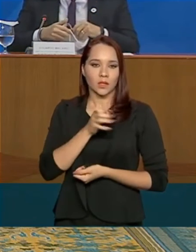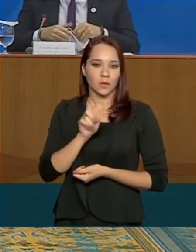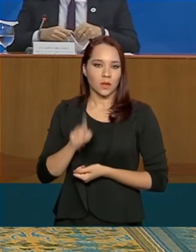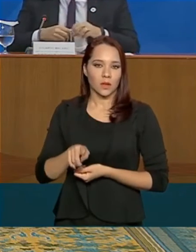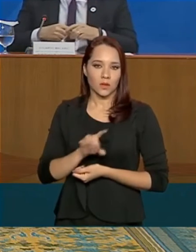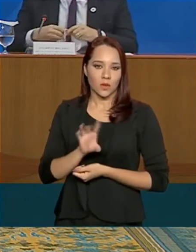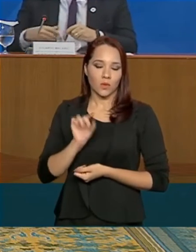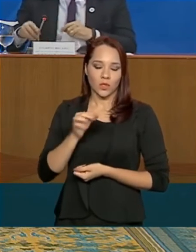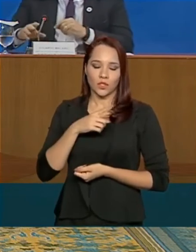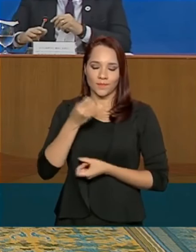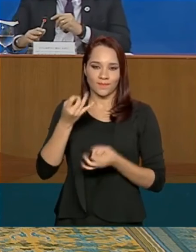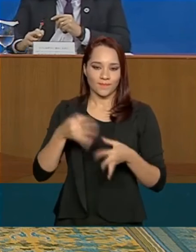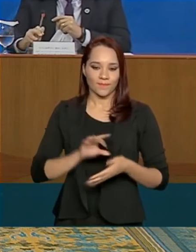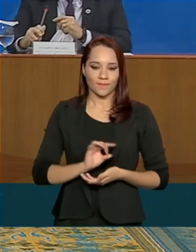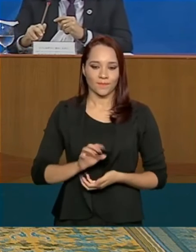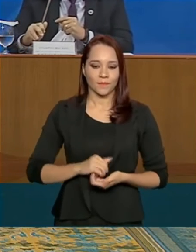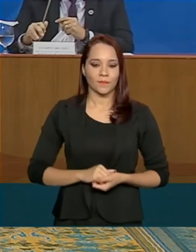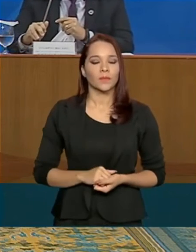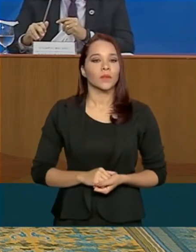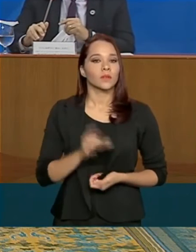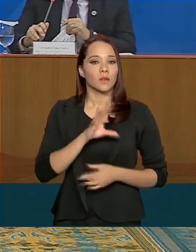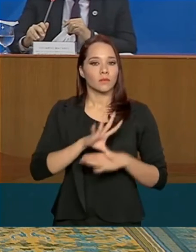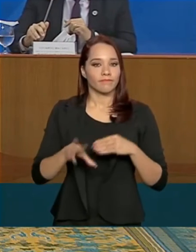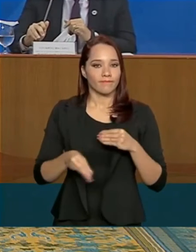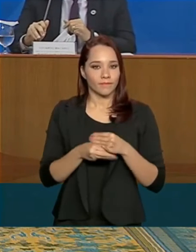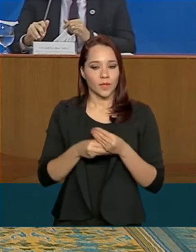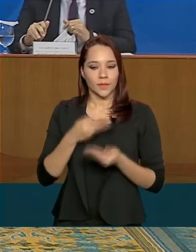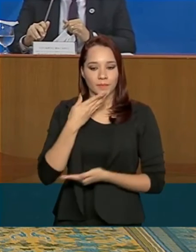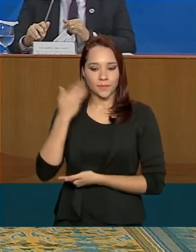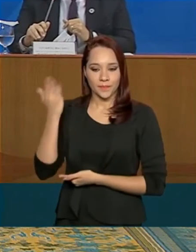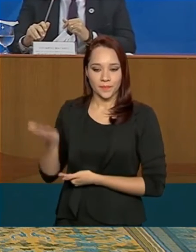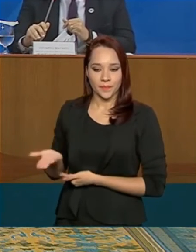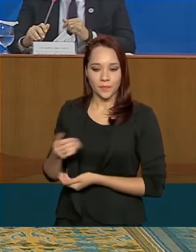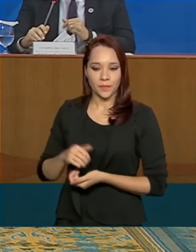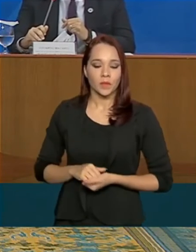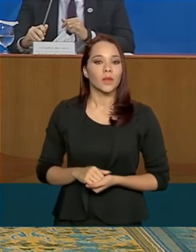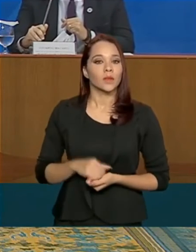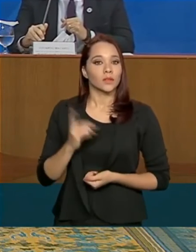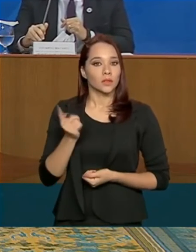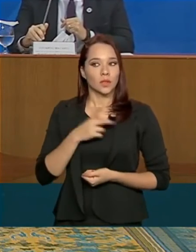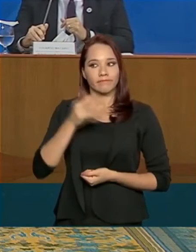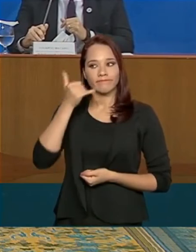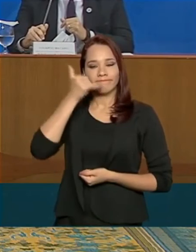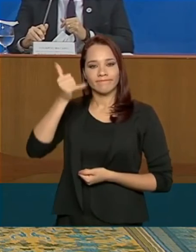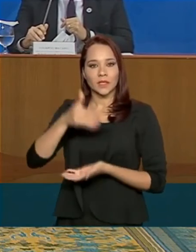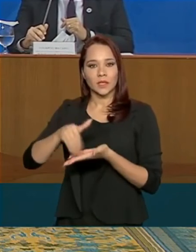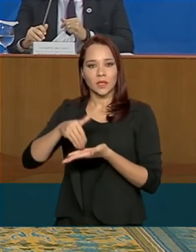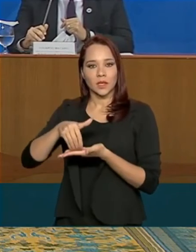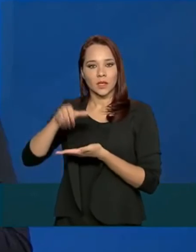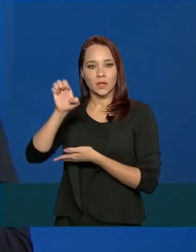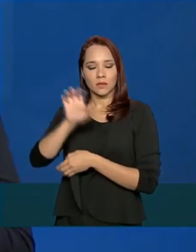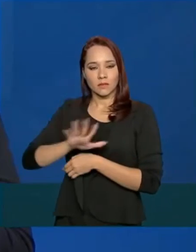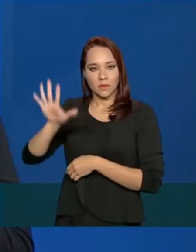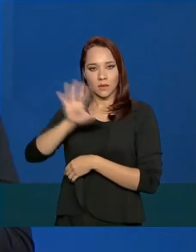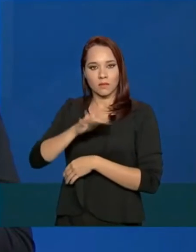o que nós tínhamos a falar. Não, só complementando a fala do secretário, nós entramos em contato hoje com a Secretaria Estadual de Saúde de São